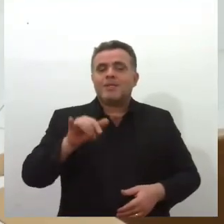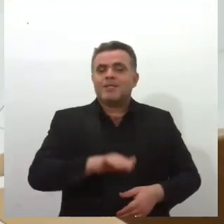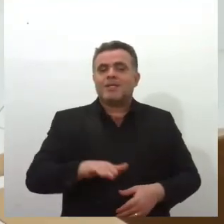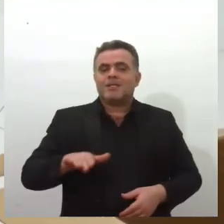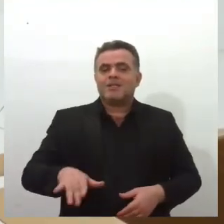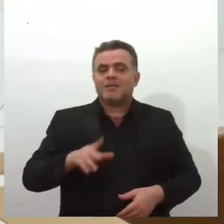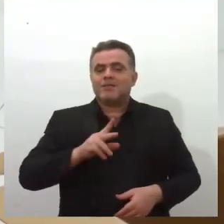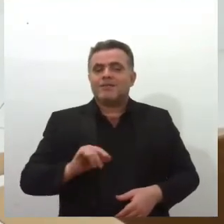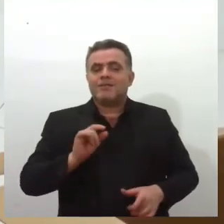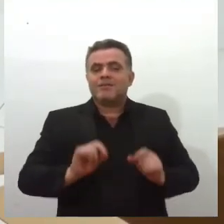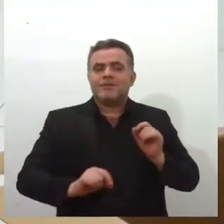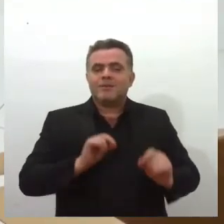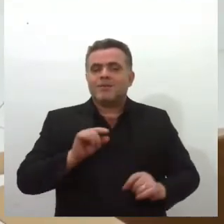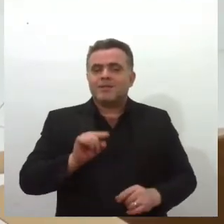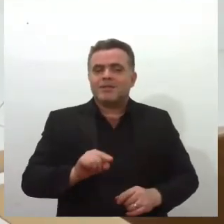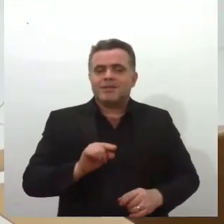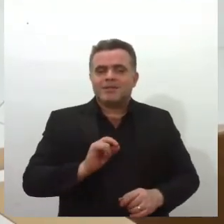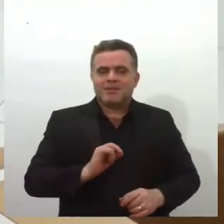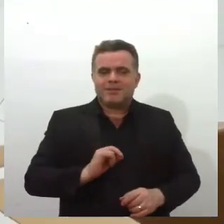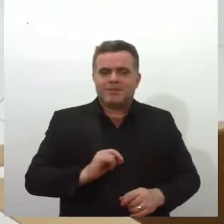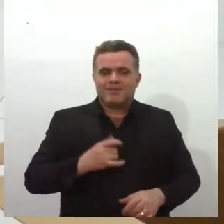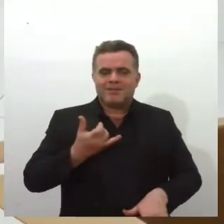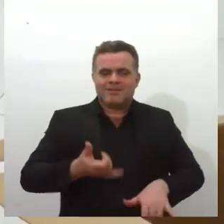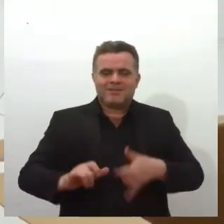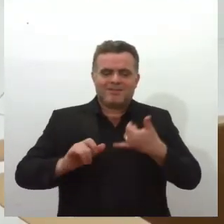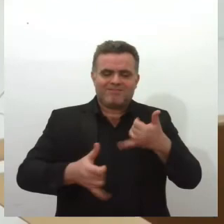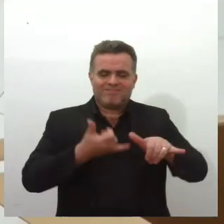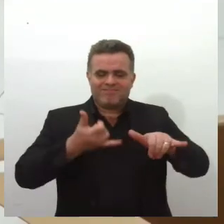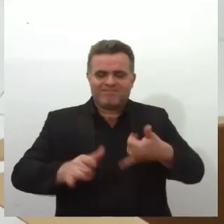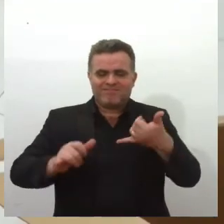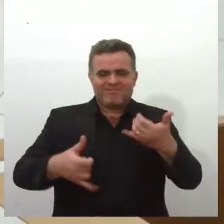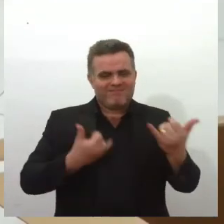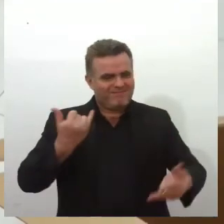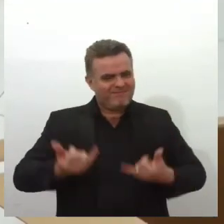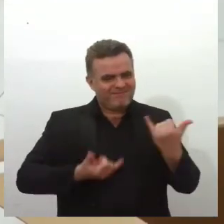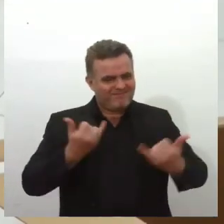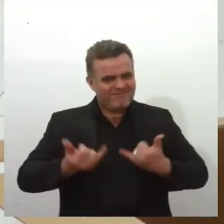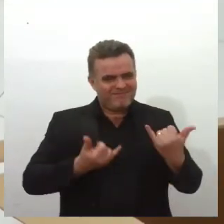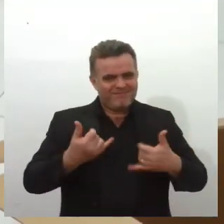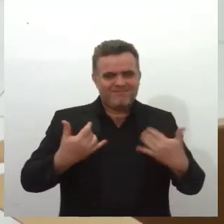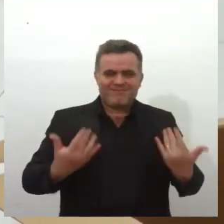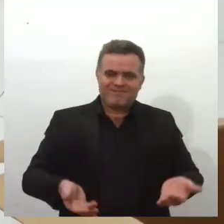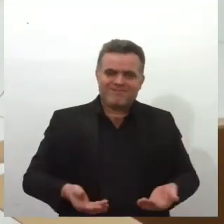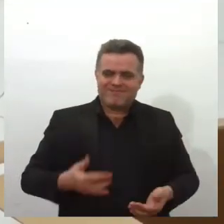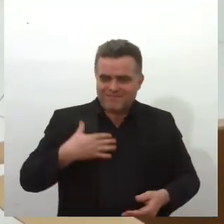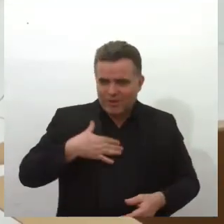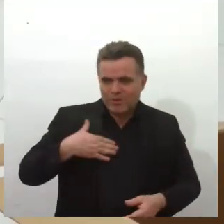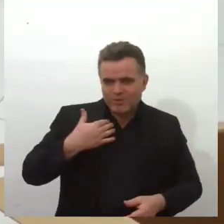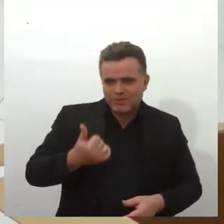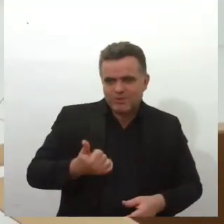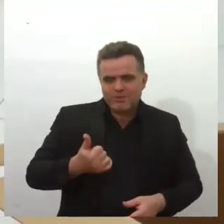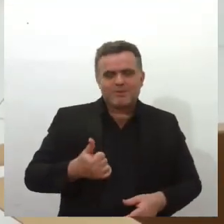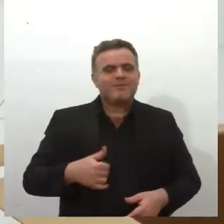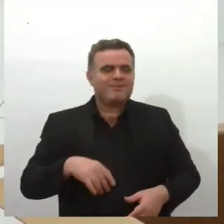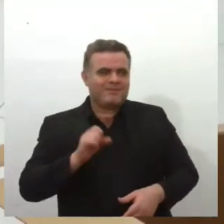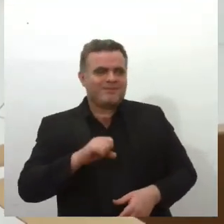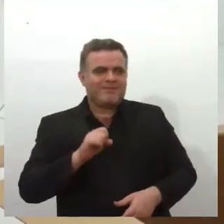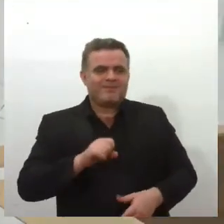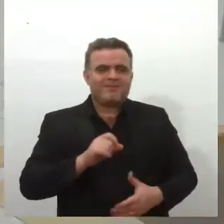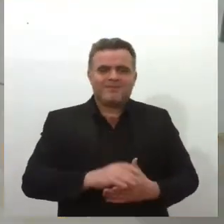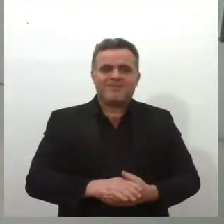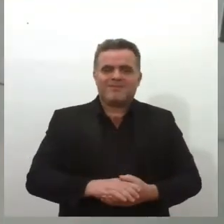seu presente novo? Andar e brincar. Você gostou do presente? Sim.